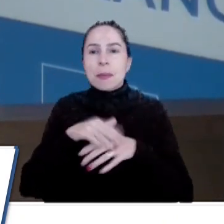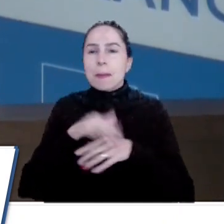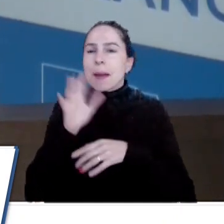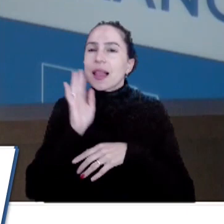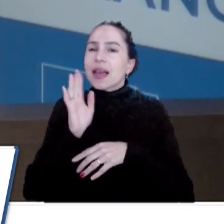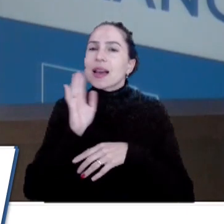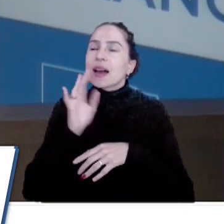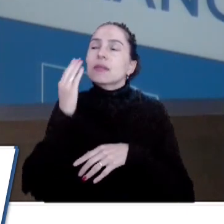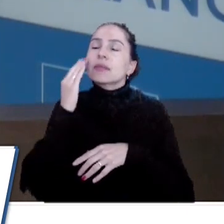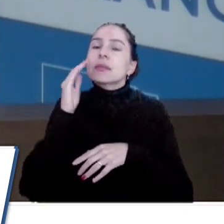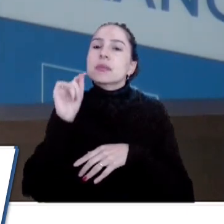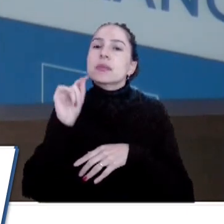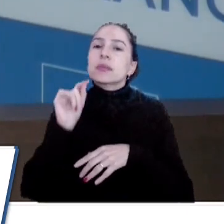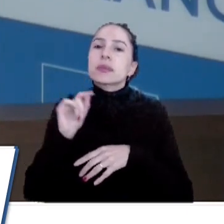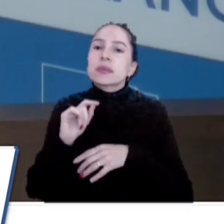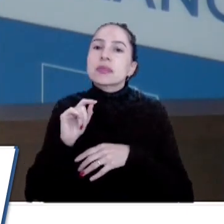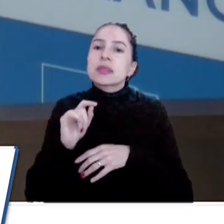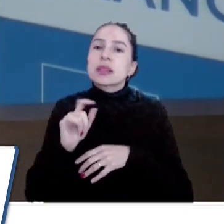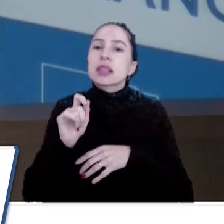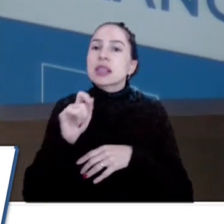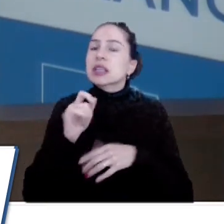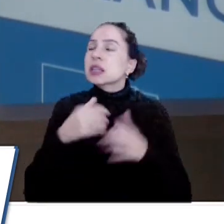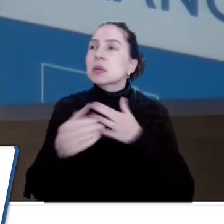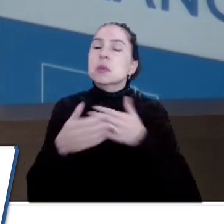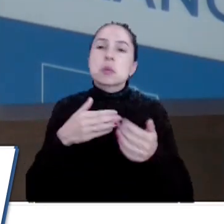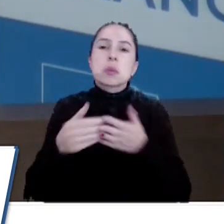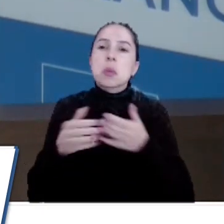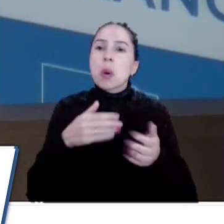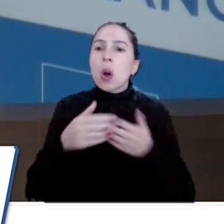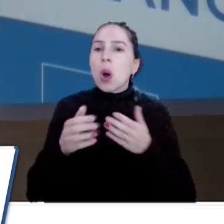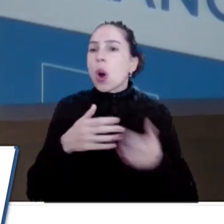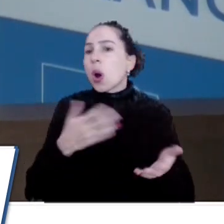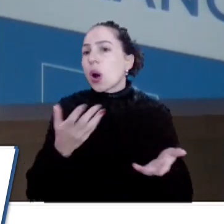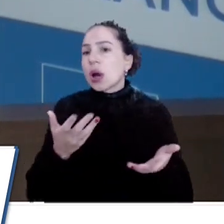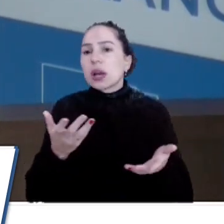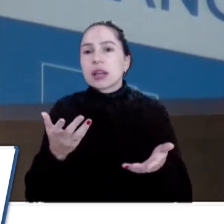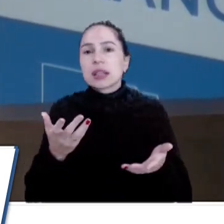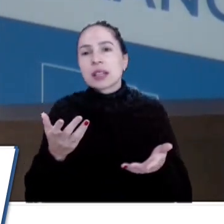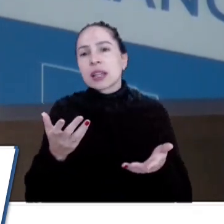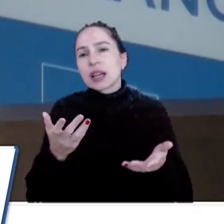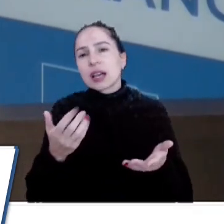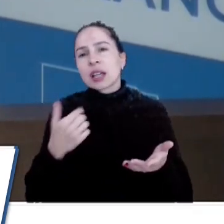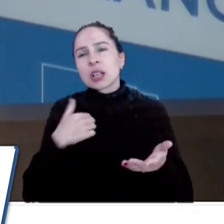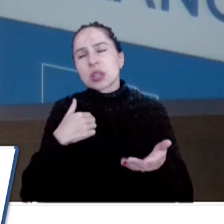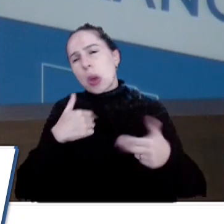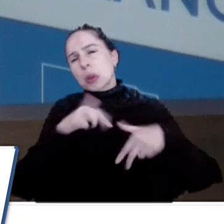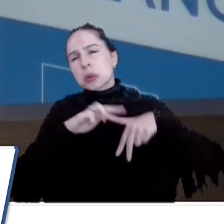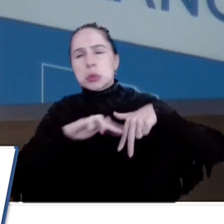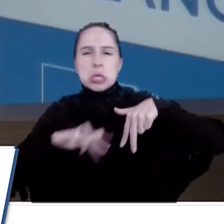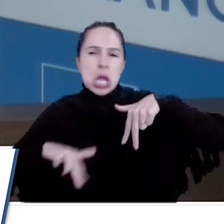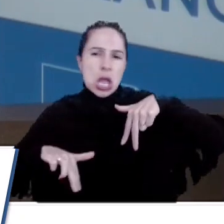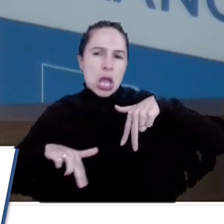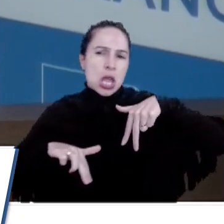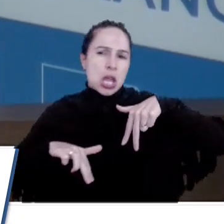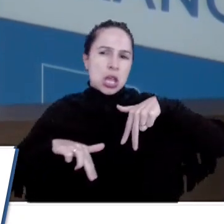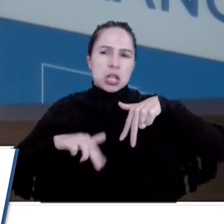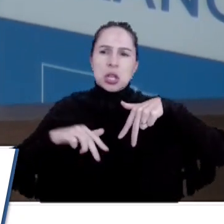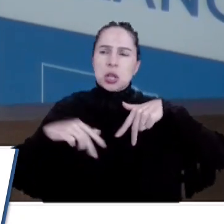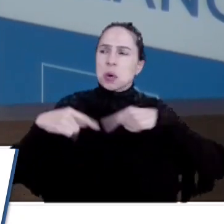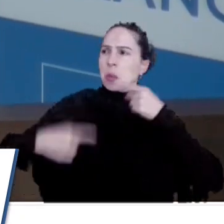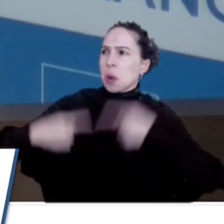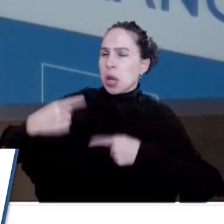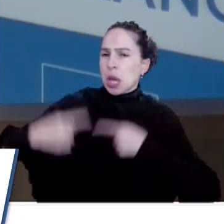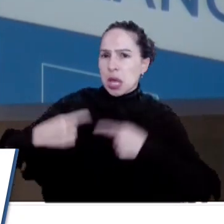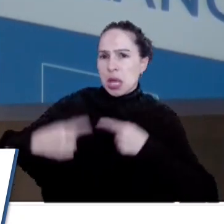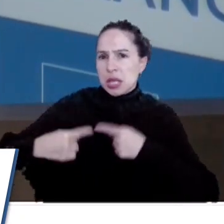que o seguinte, que independente da nossa questão sexual, a nossa questão política, a